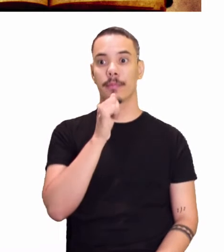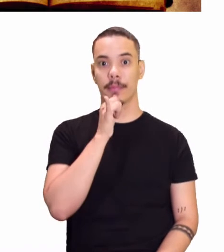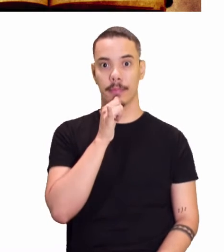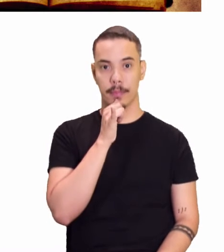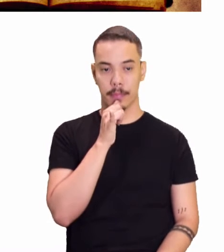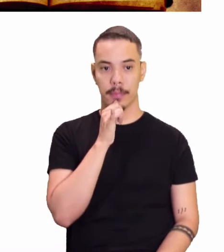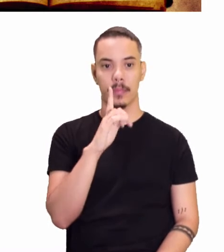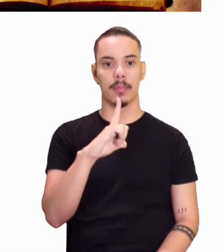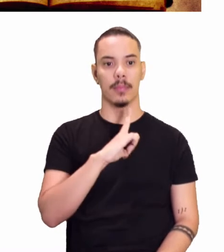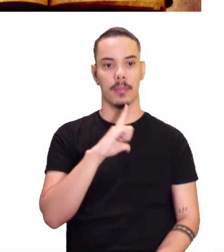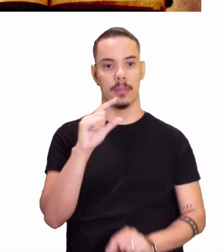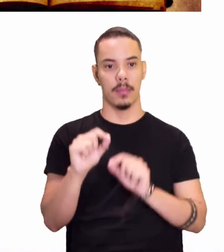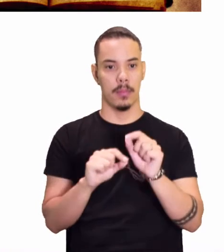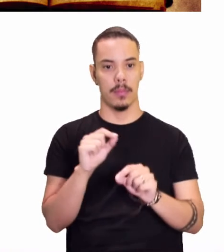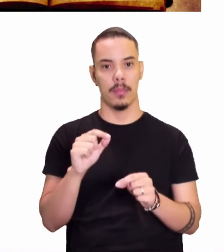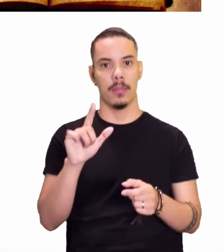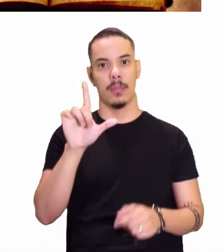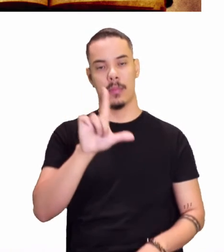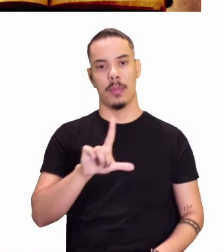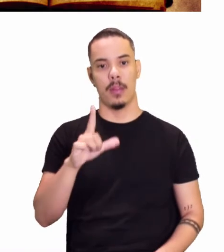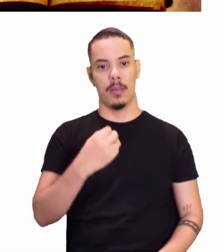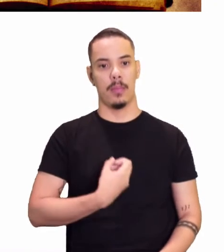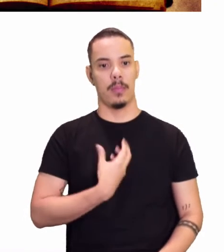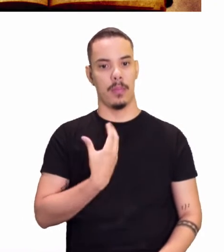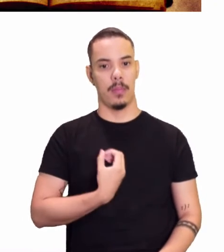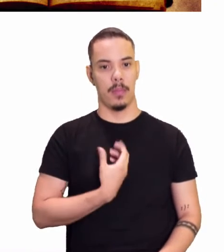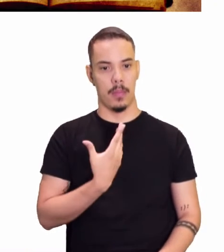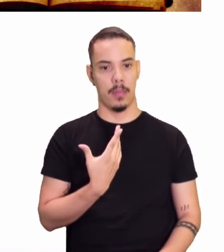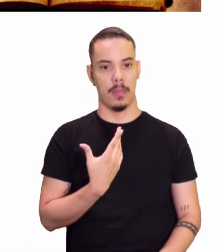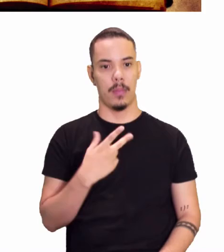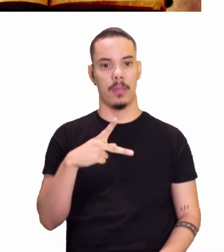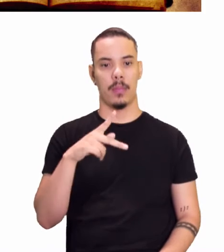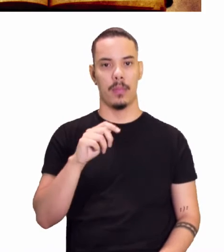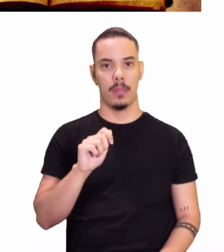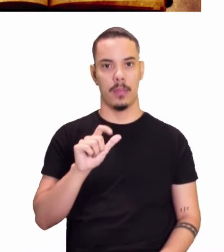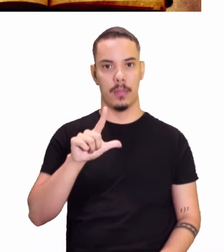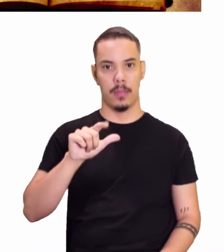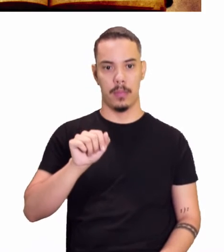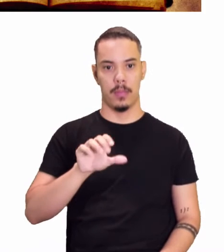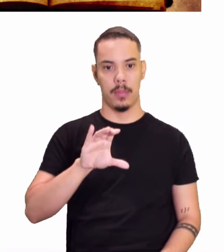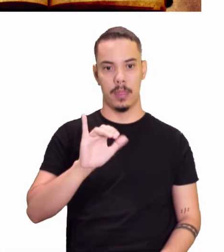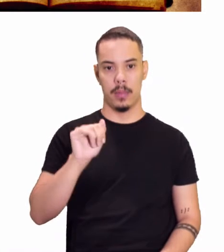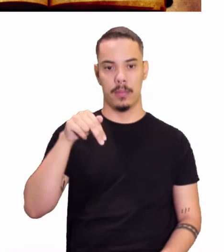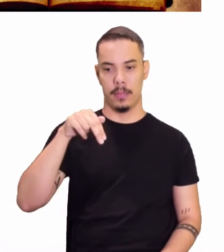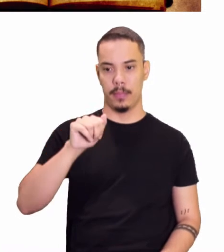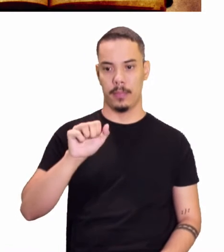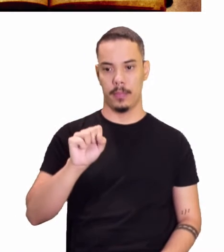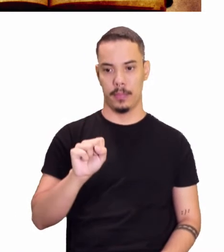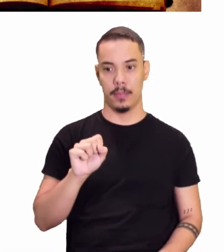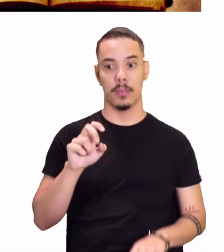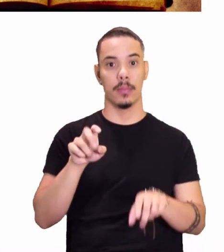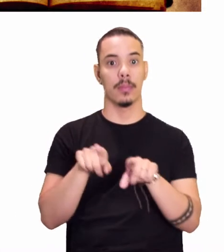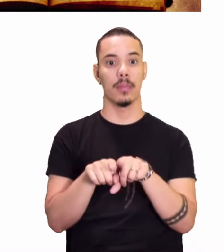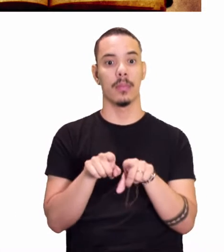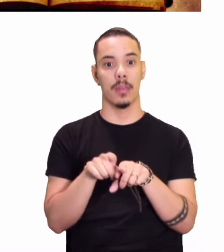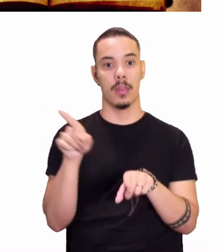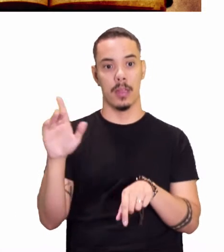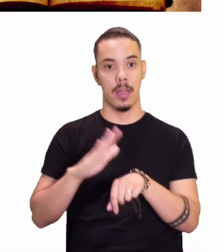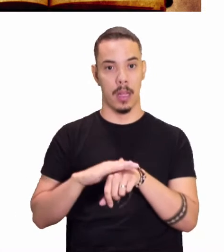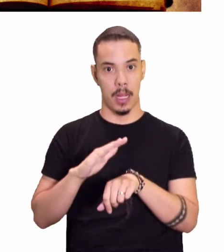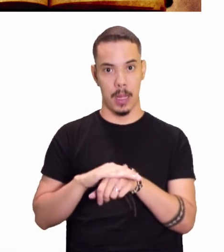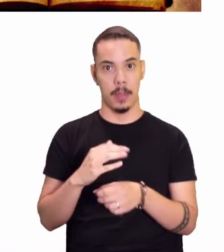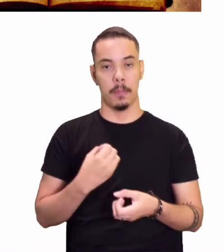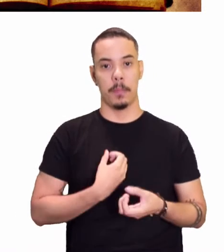nós vamos ter a produção literária de poesias palacianas. Essas poesias